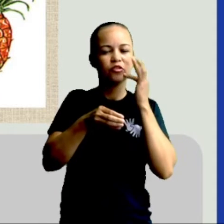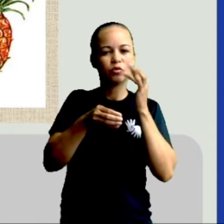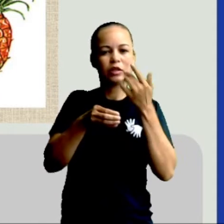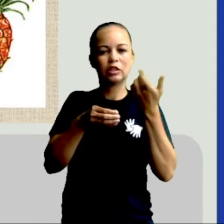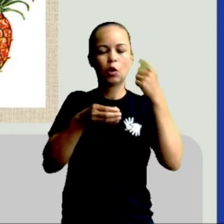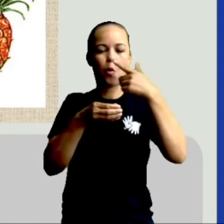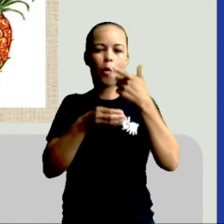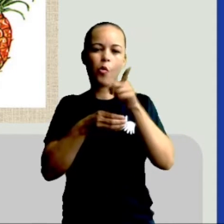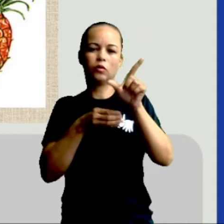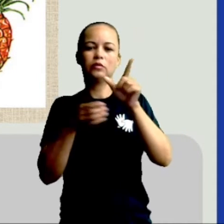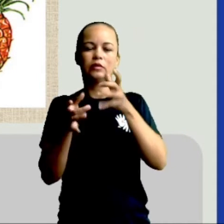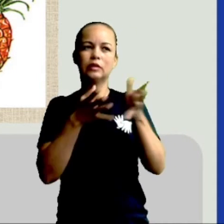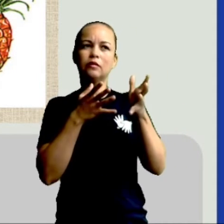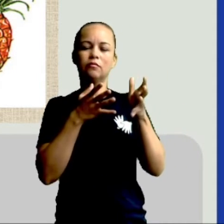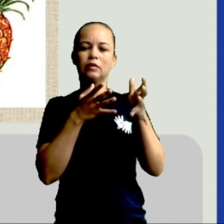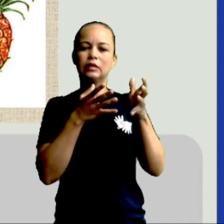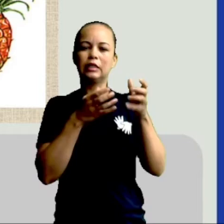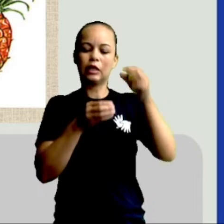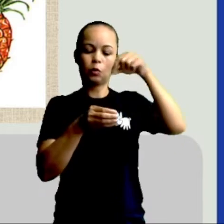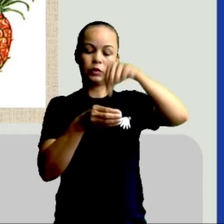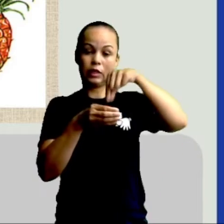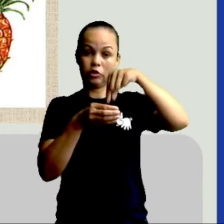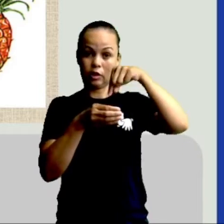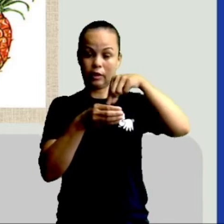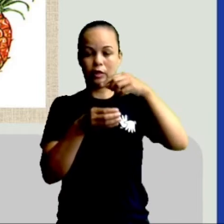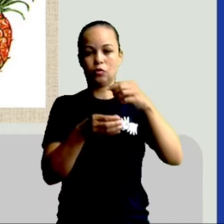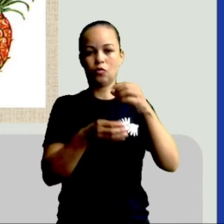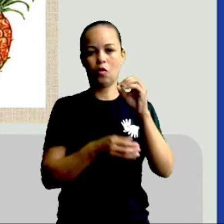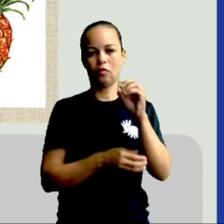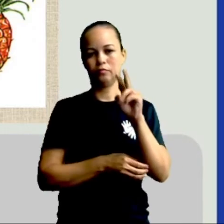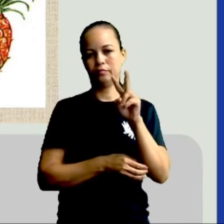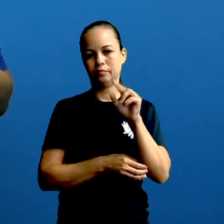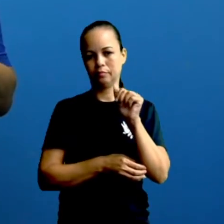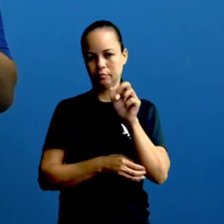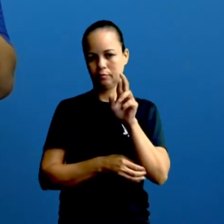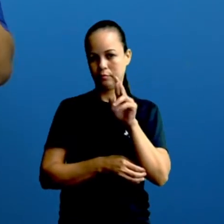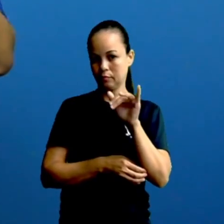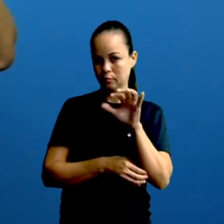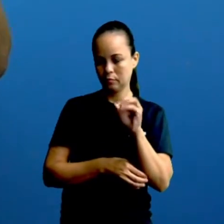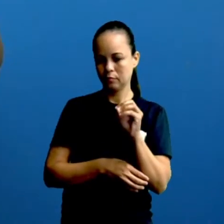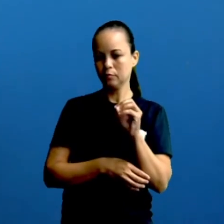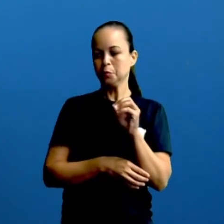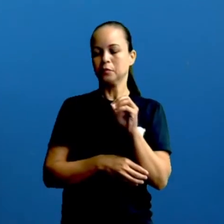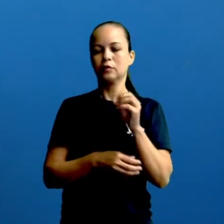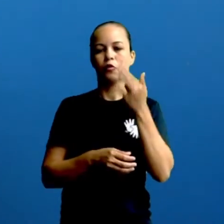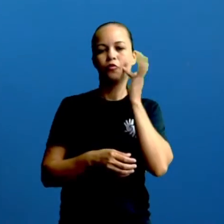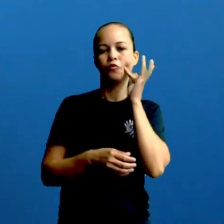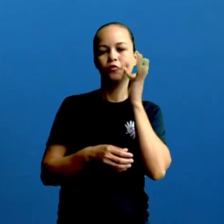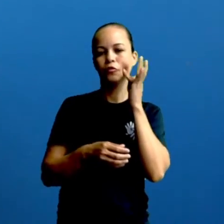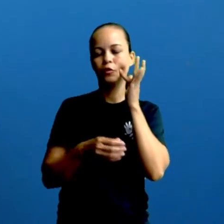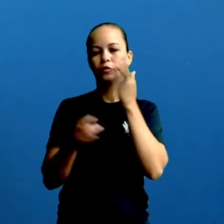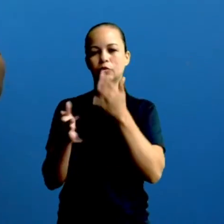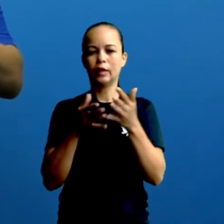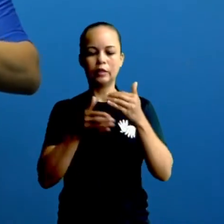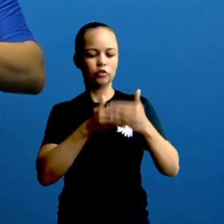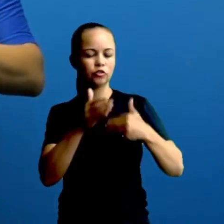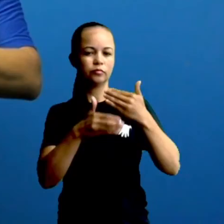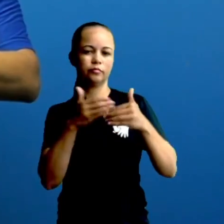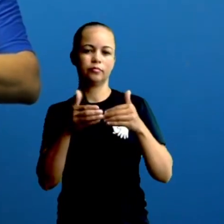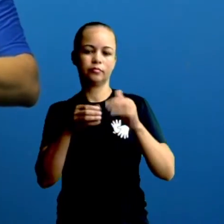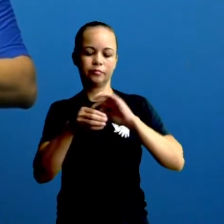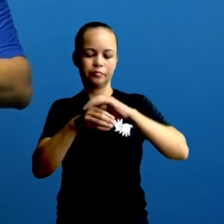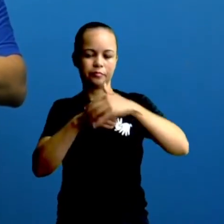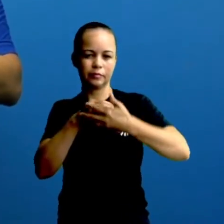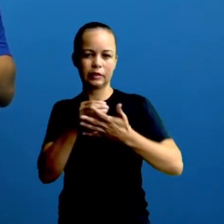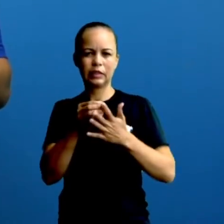outra parte da flor que não seja o ovário, volta aqui comigo. O fruto ele gera a partir do ovário. Se